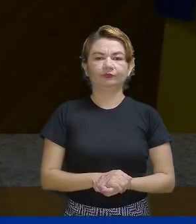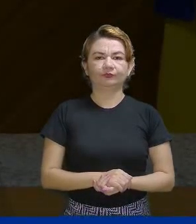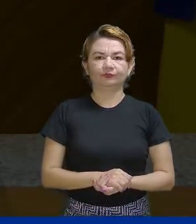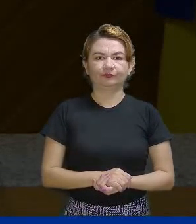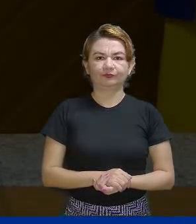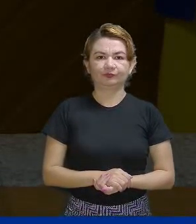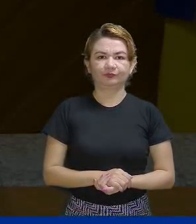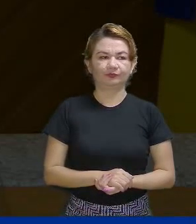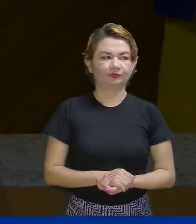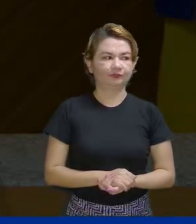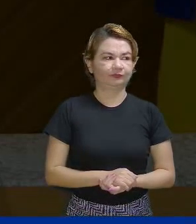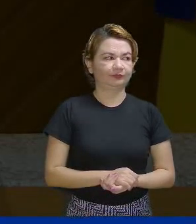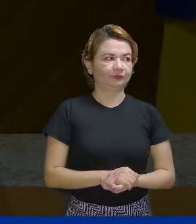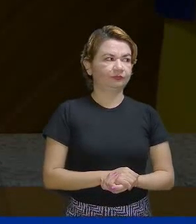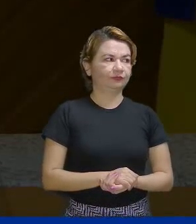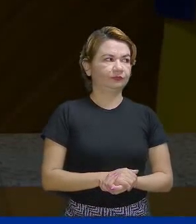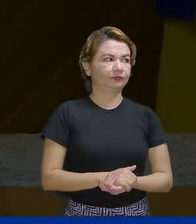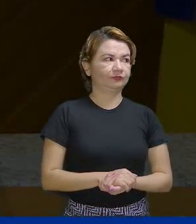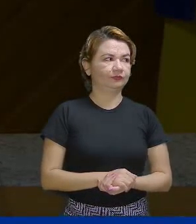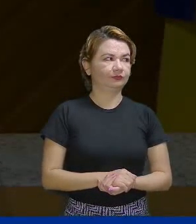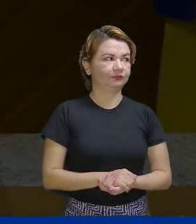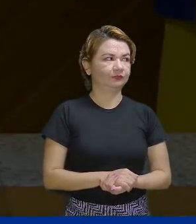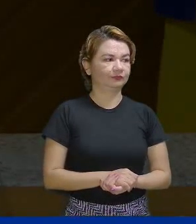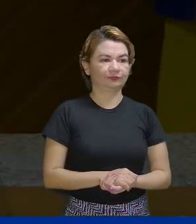Foco no esmagador Mário Mazurek.